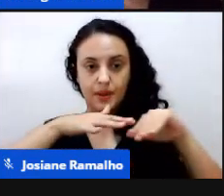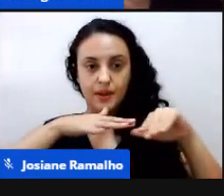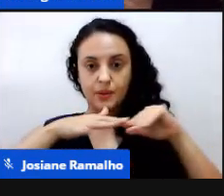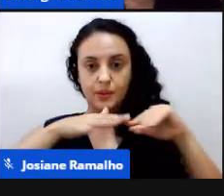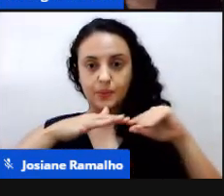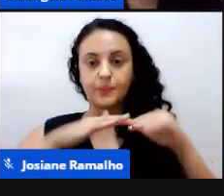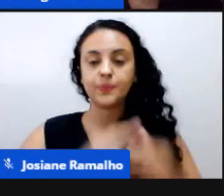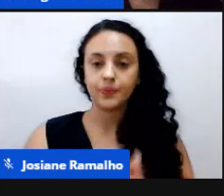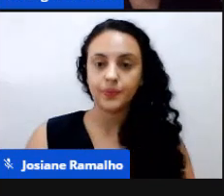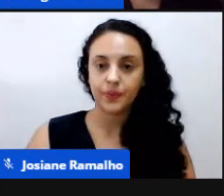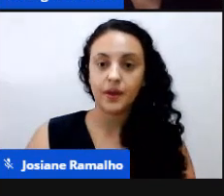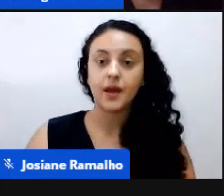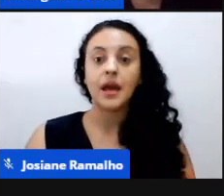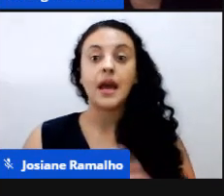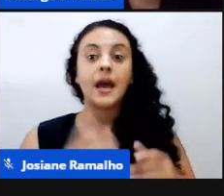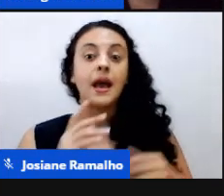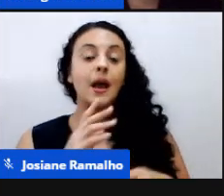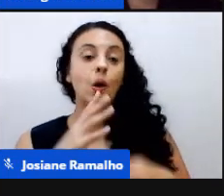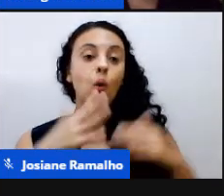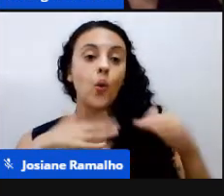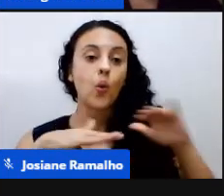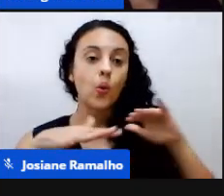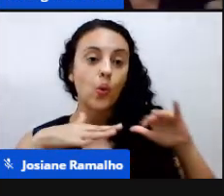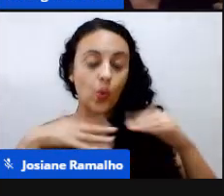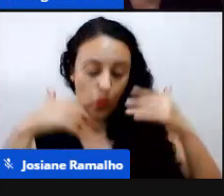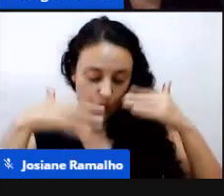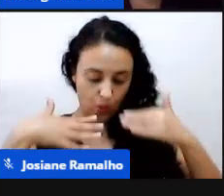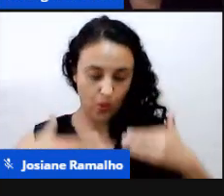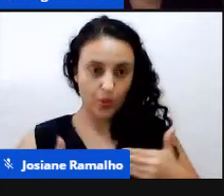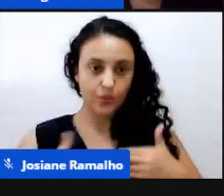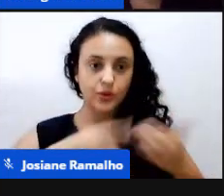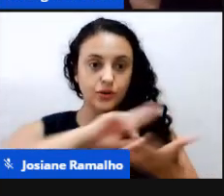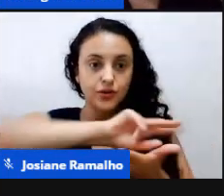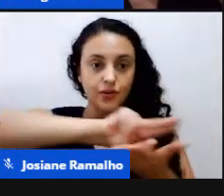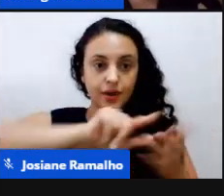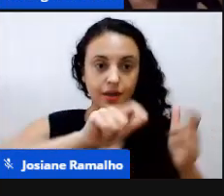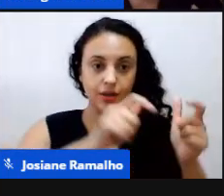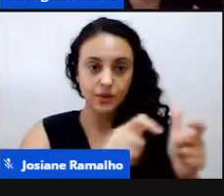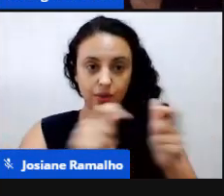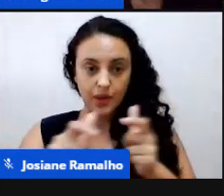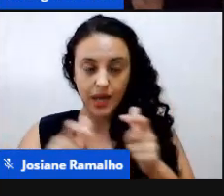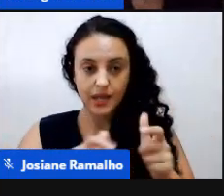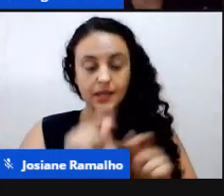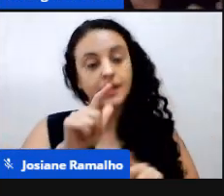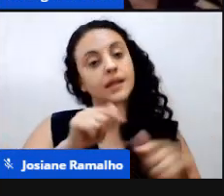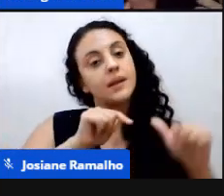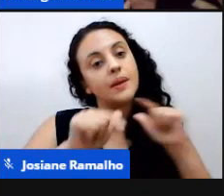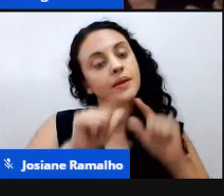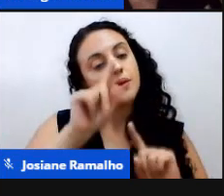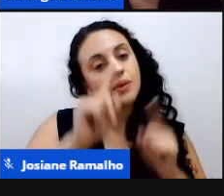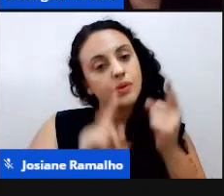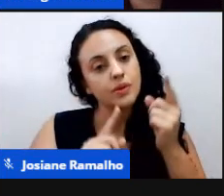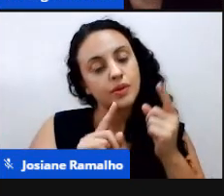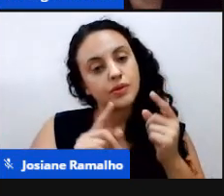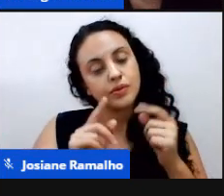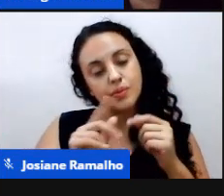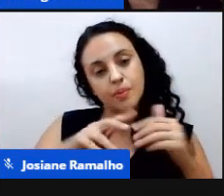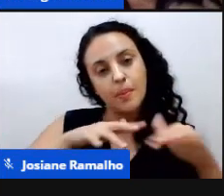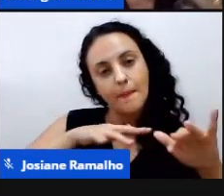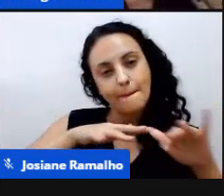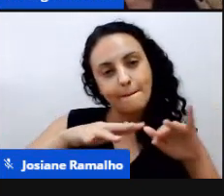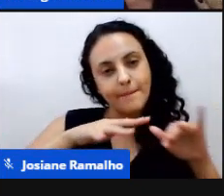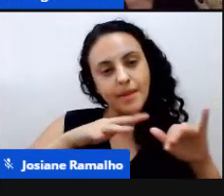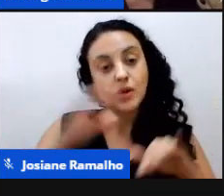nos diferentes espaços, trabalhando os gestos, trabalhando os diferentes movimentos, movimentos rápidos, movimentos